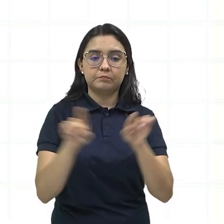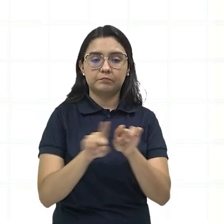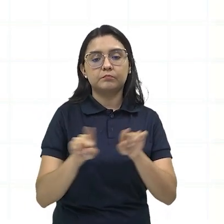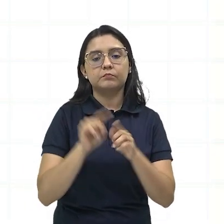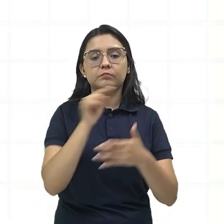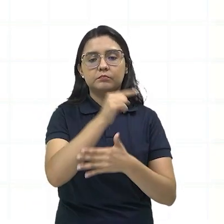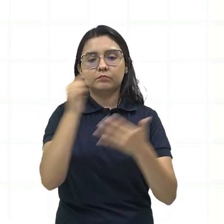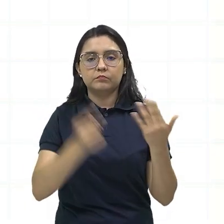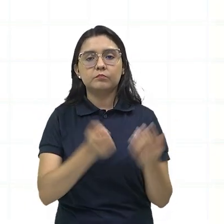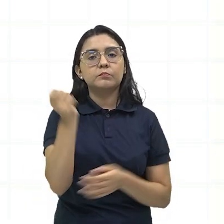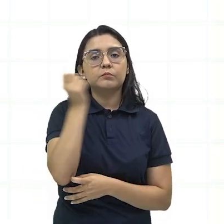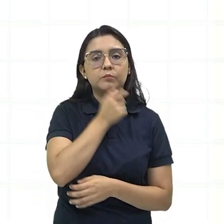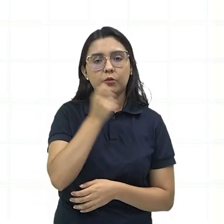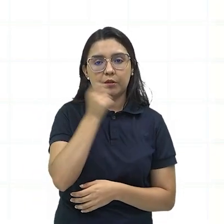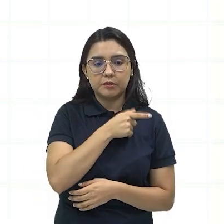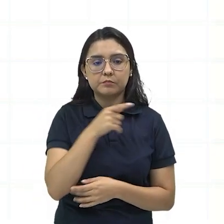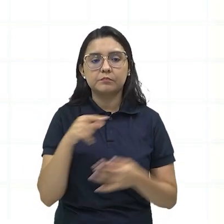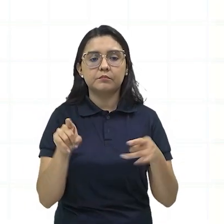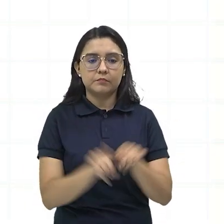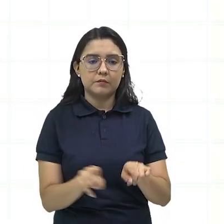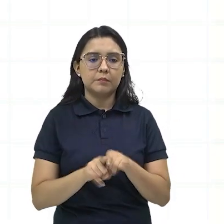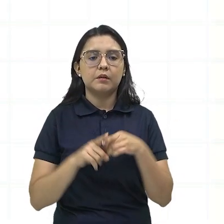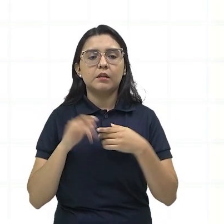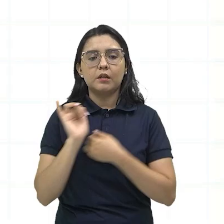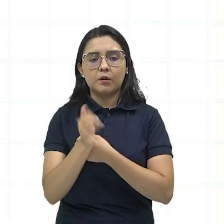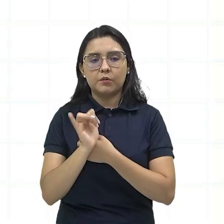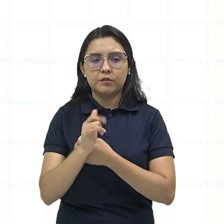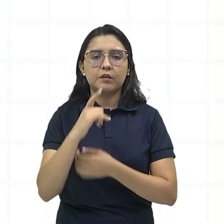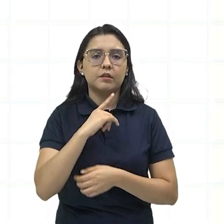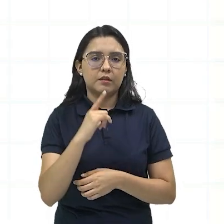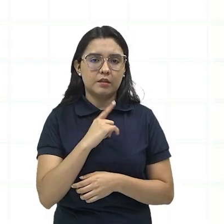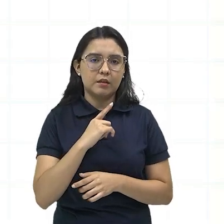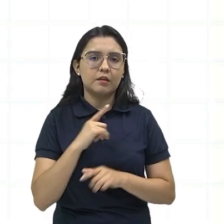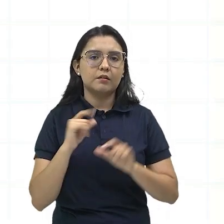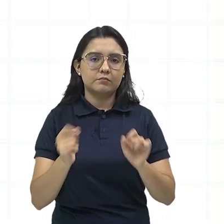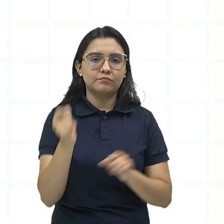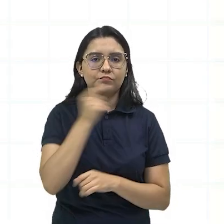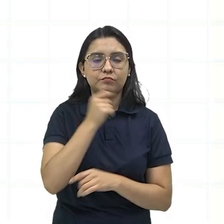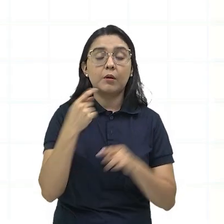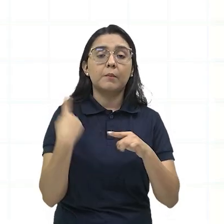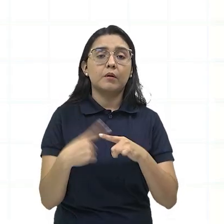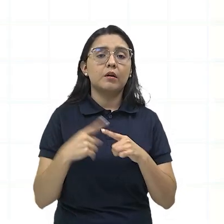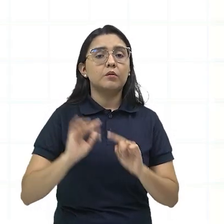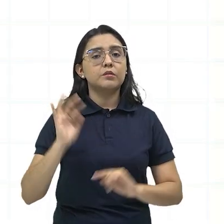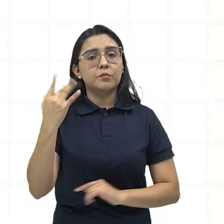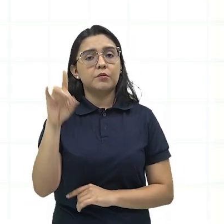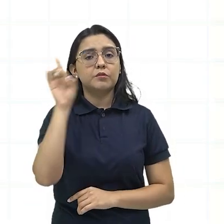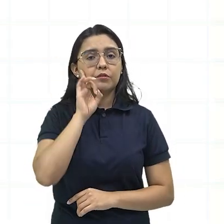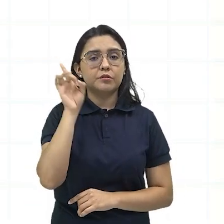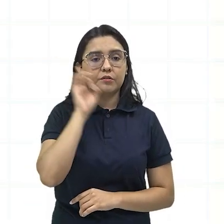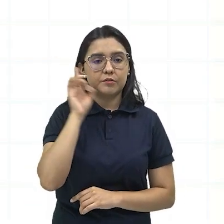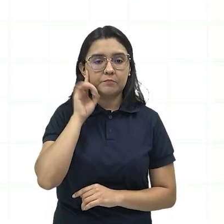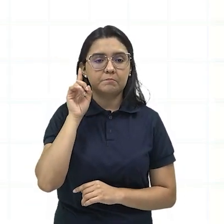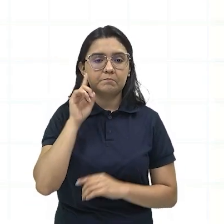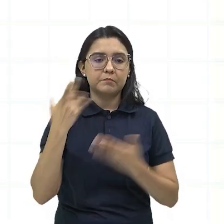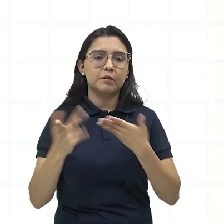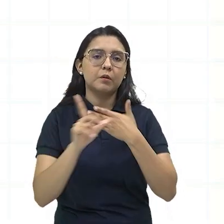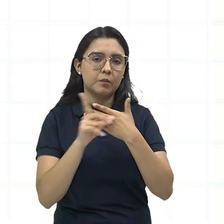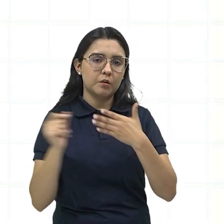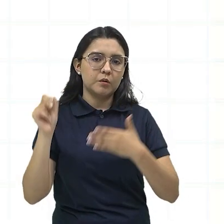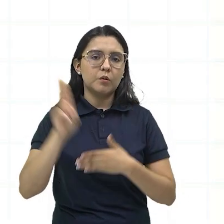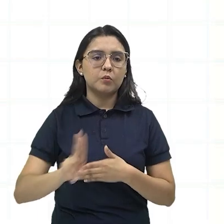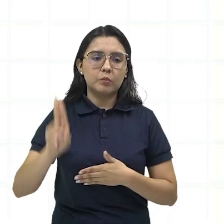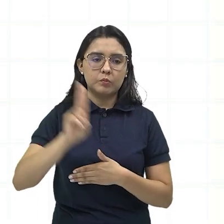elementos humorísticos. É muito comum a crônica ter esse toque humorístico, porque são eventos do dia a dia e o autor ele brinca com esses eventos, ele tira